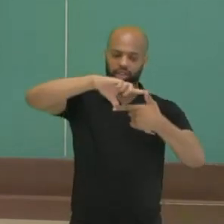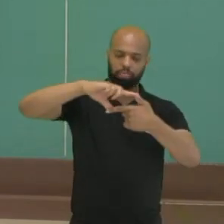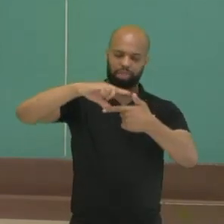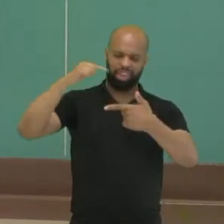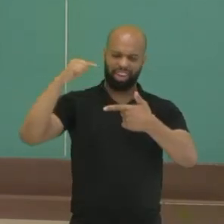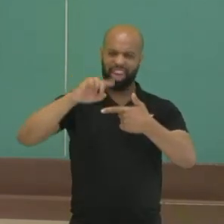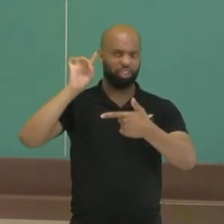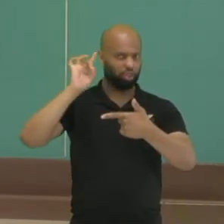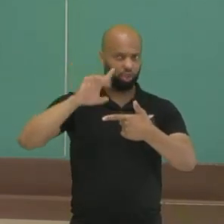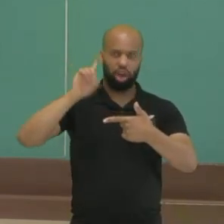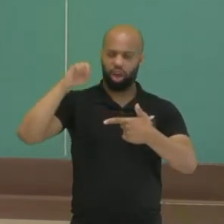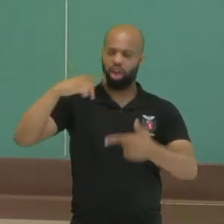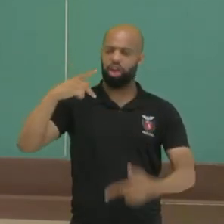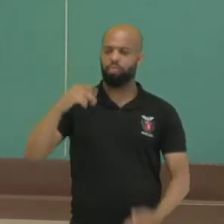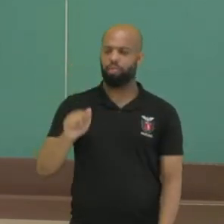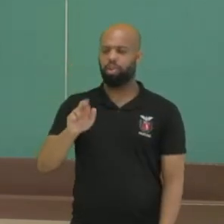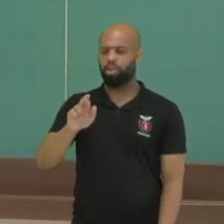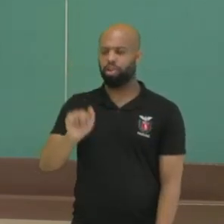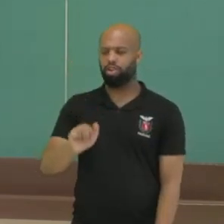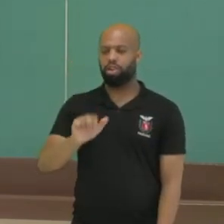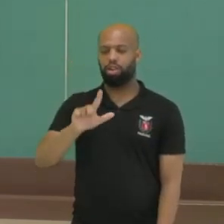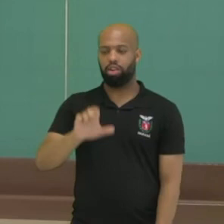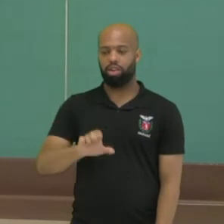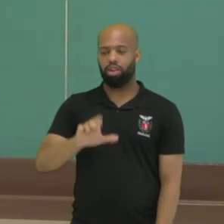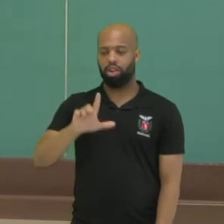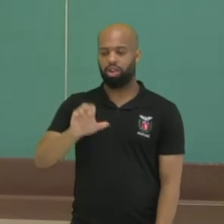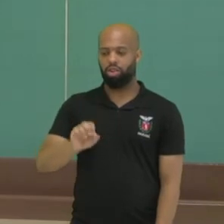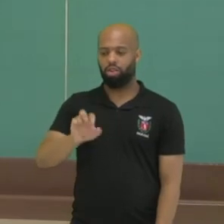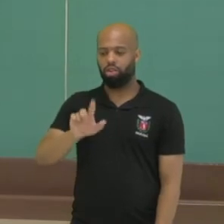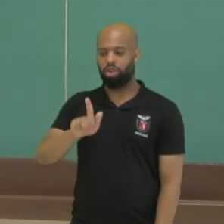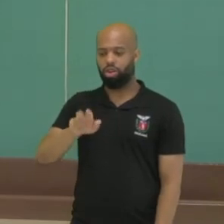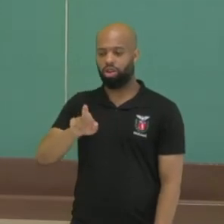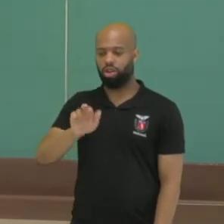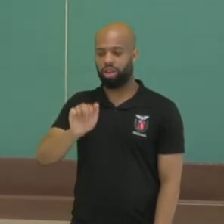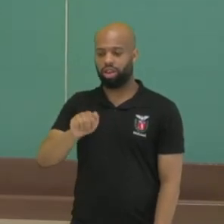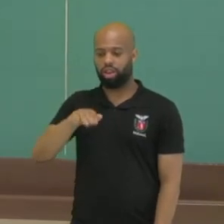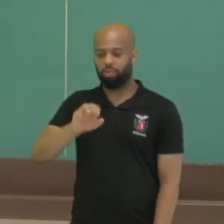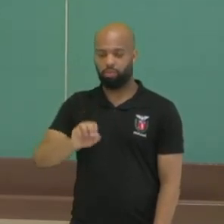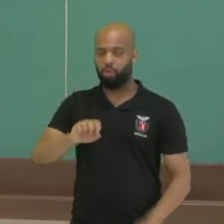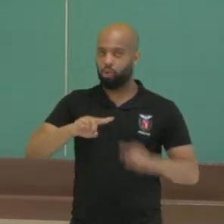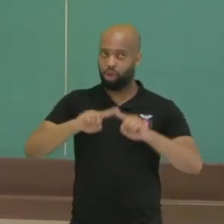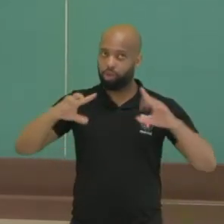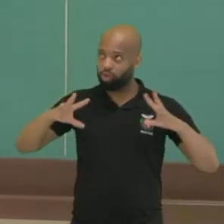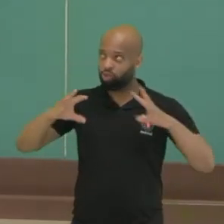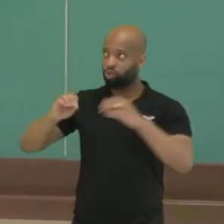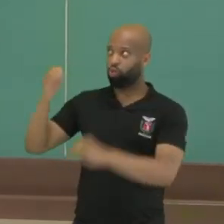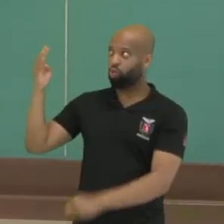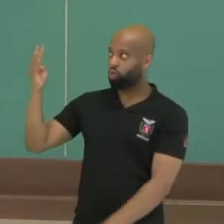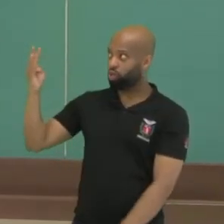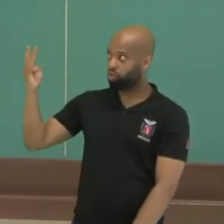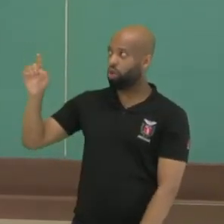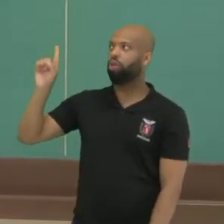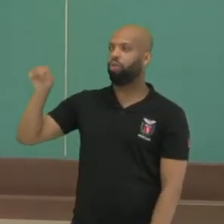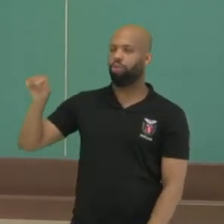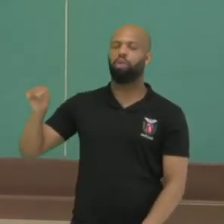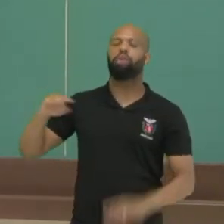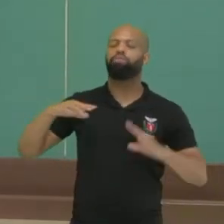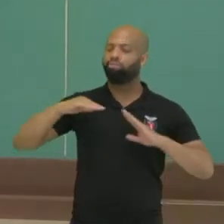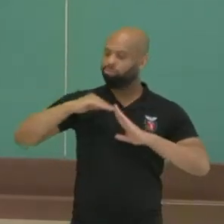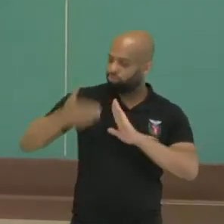carinha aqui, né? Porque o nome dele é tipo, ele diz jus ao nome, mas não. Os outros três também